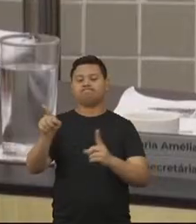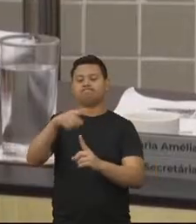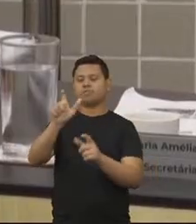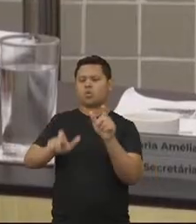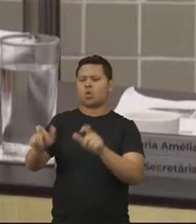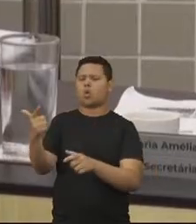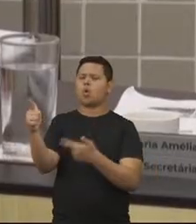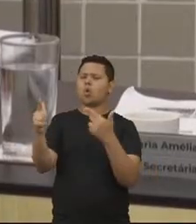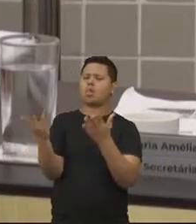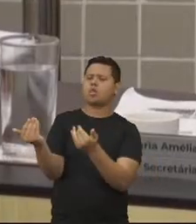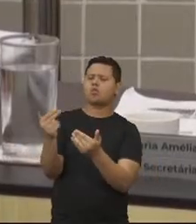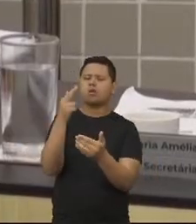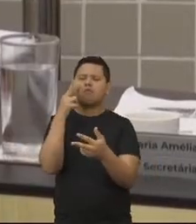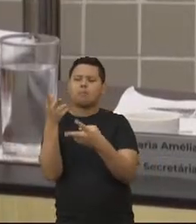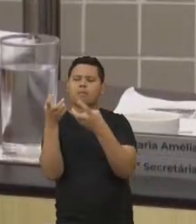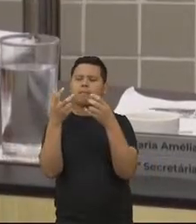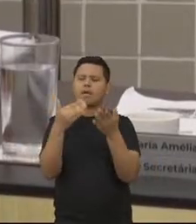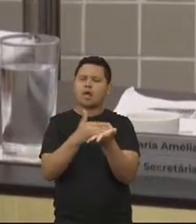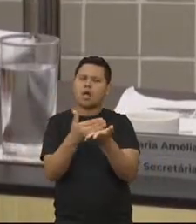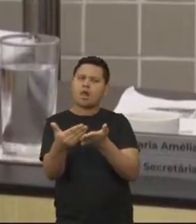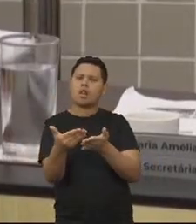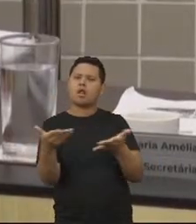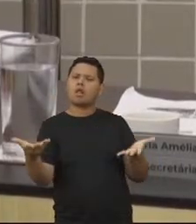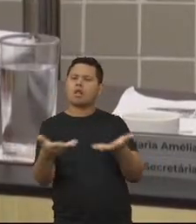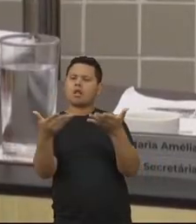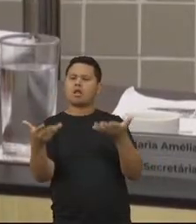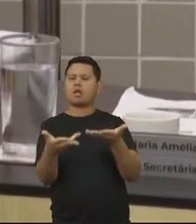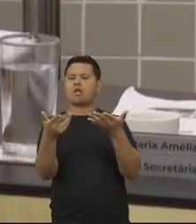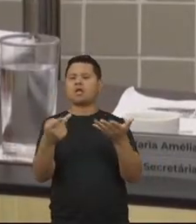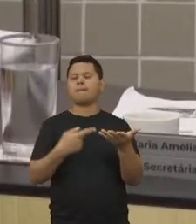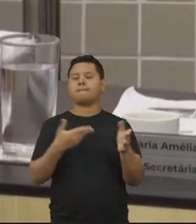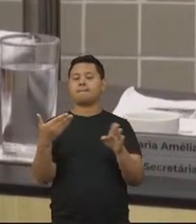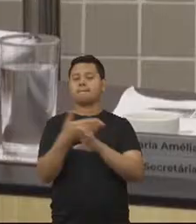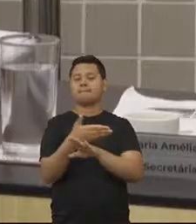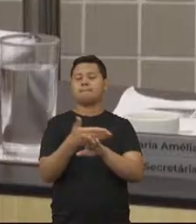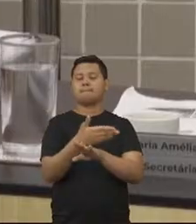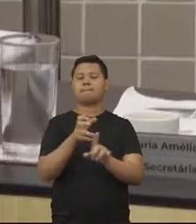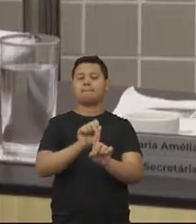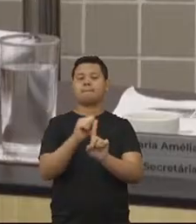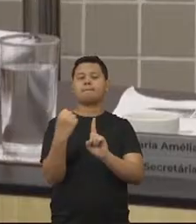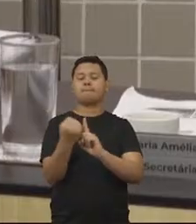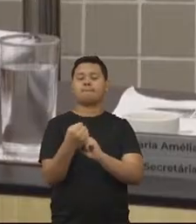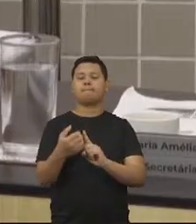evidencia a importância de iniciativas que incentivam a participação cidadã.